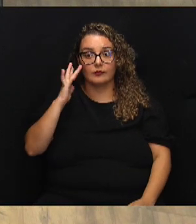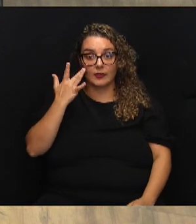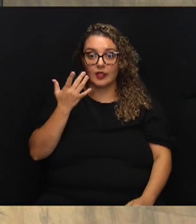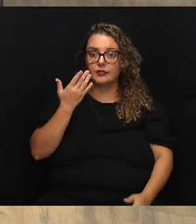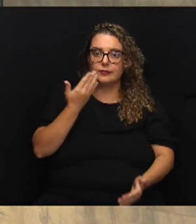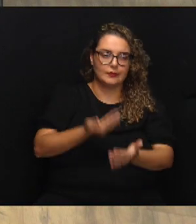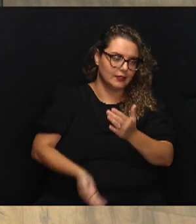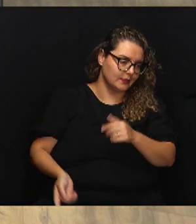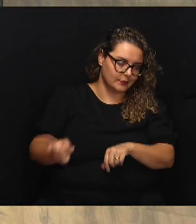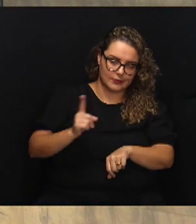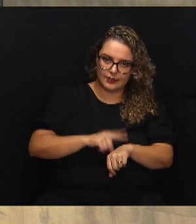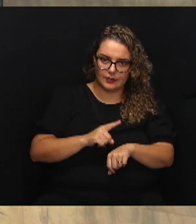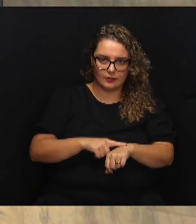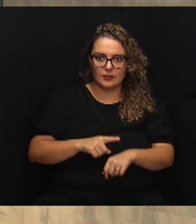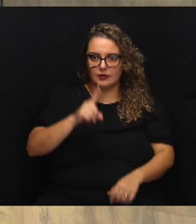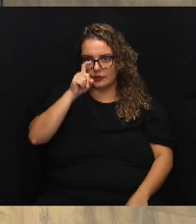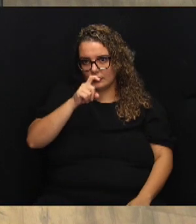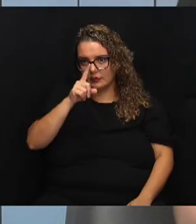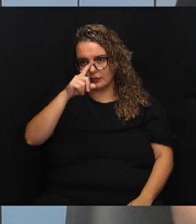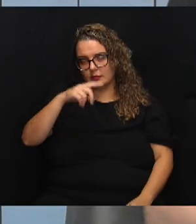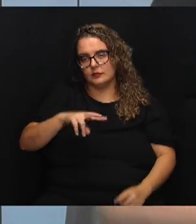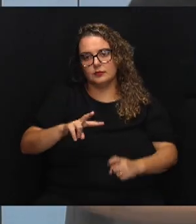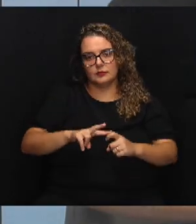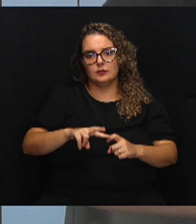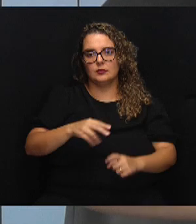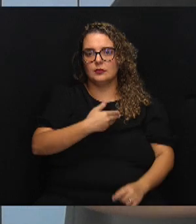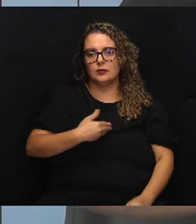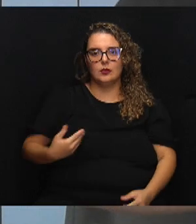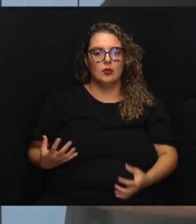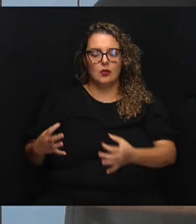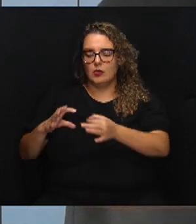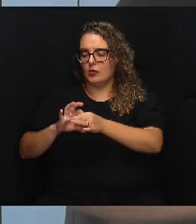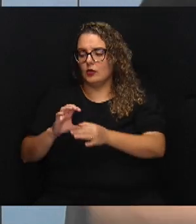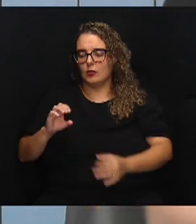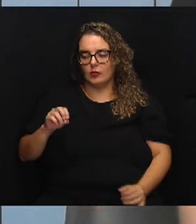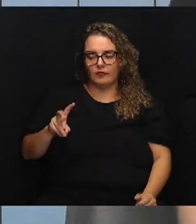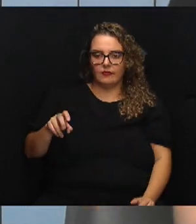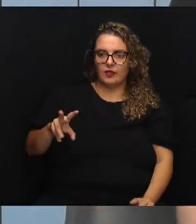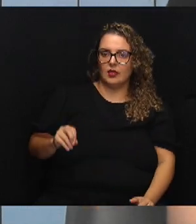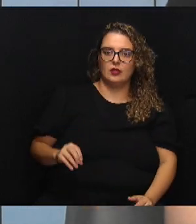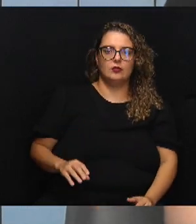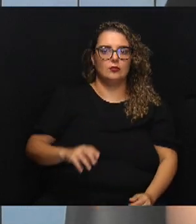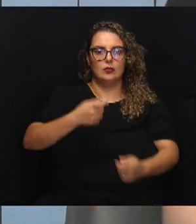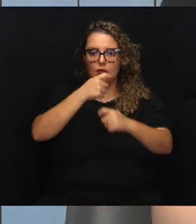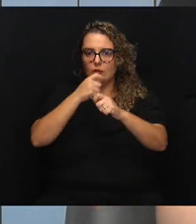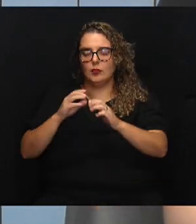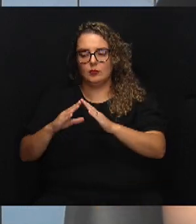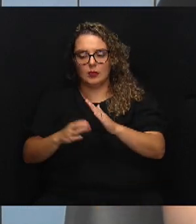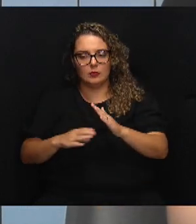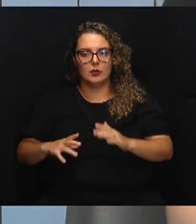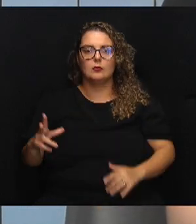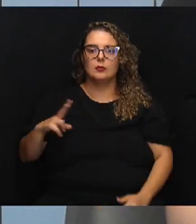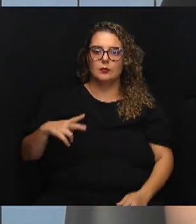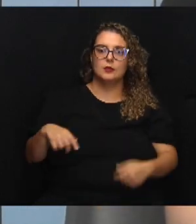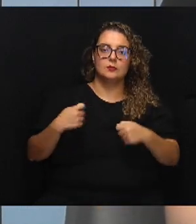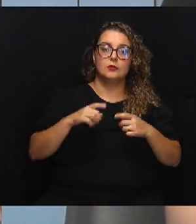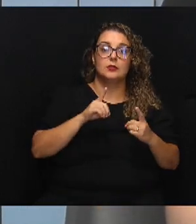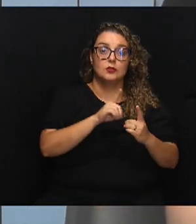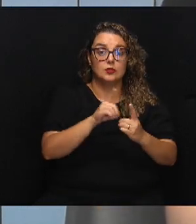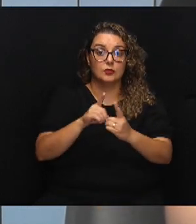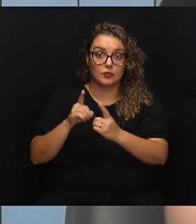ter esse hospital veterinário, seja com convênio com a PUC ou as clínicas particulares, mas nós precisamos ter aí um